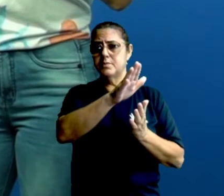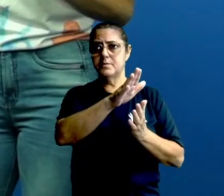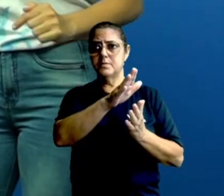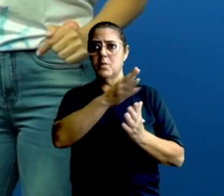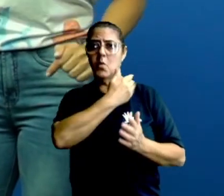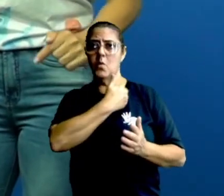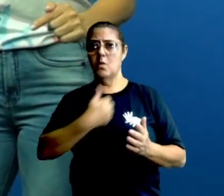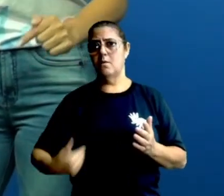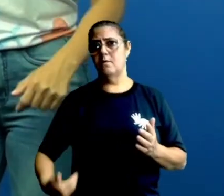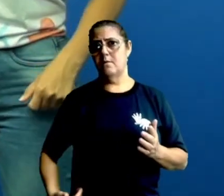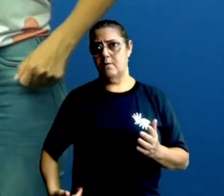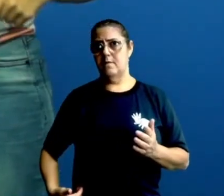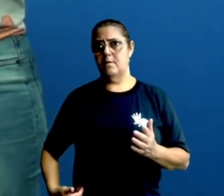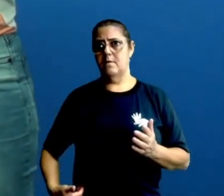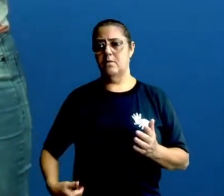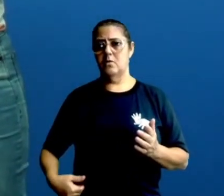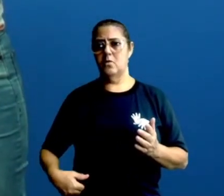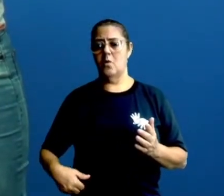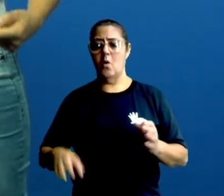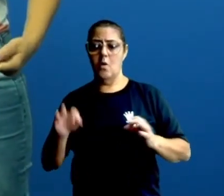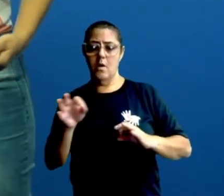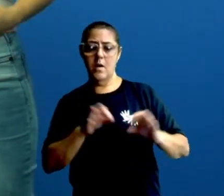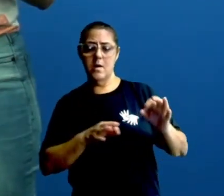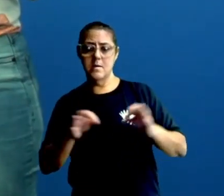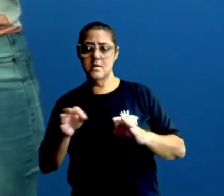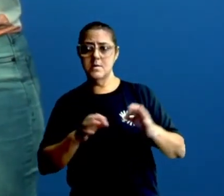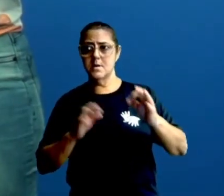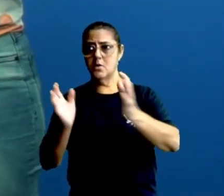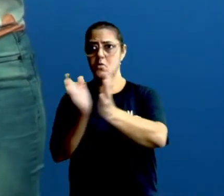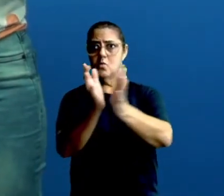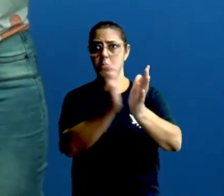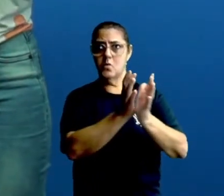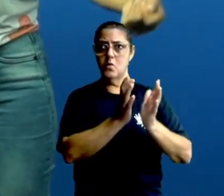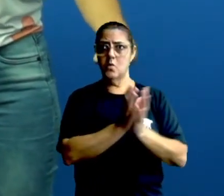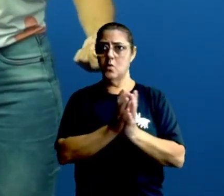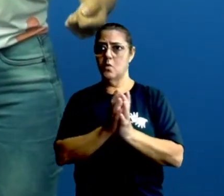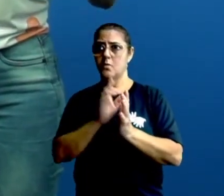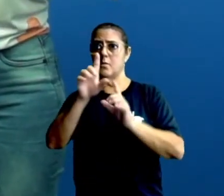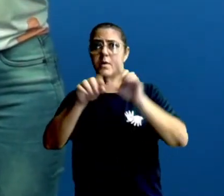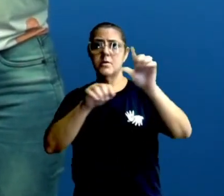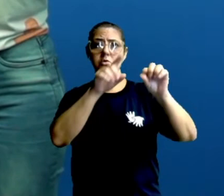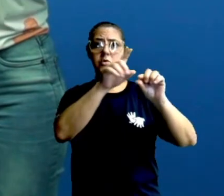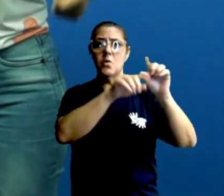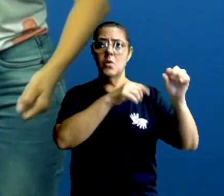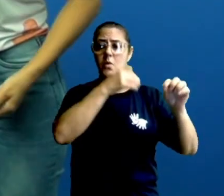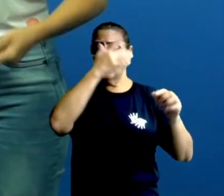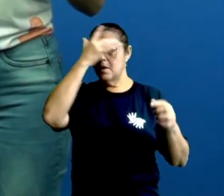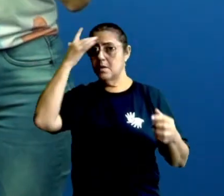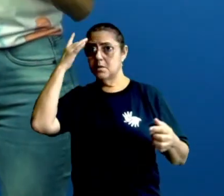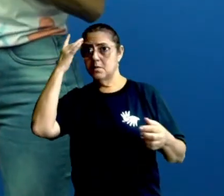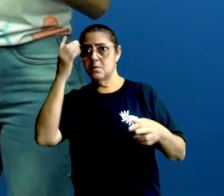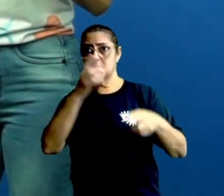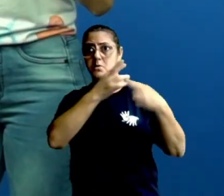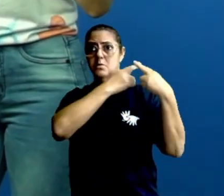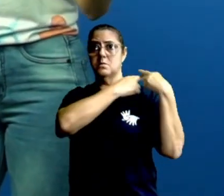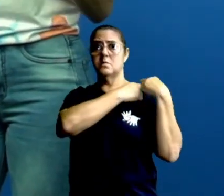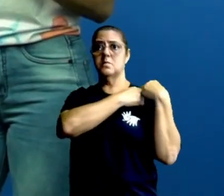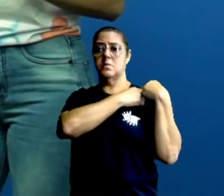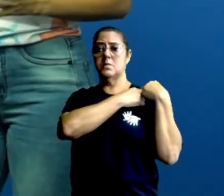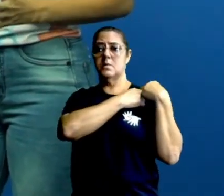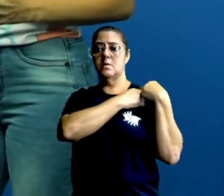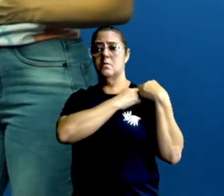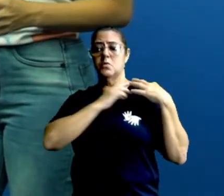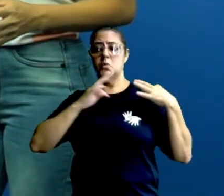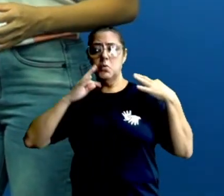o governador, criando uma junta para designar quem seria que estava na administração, e